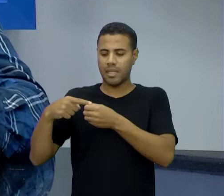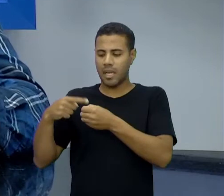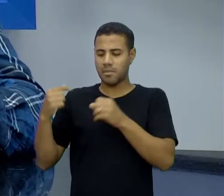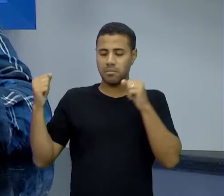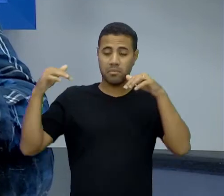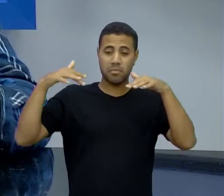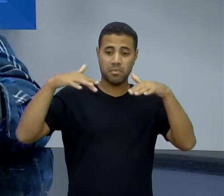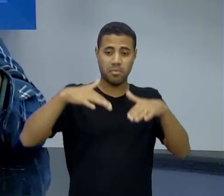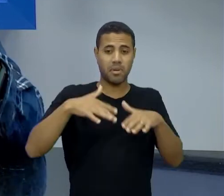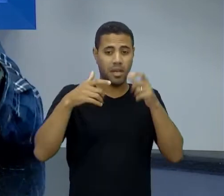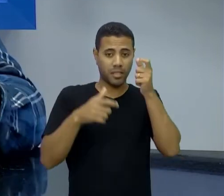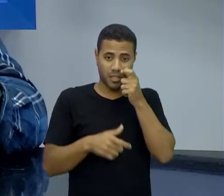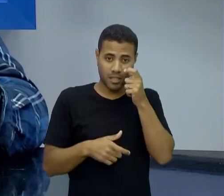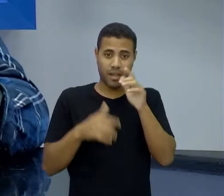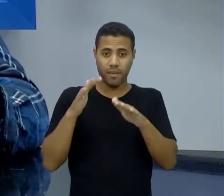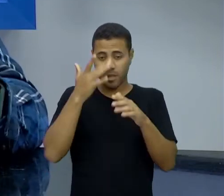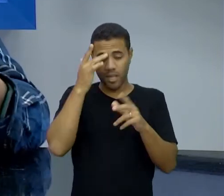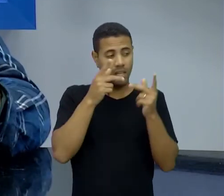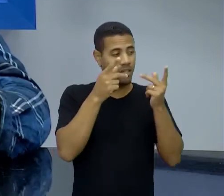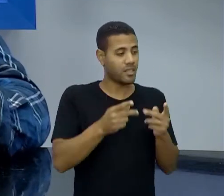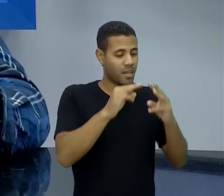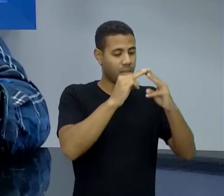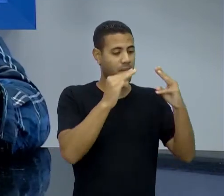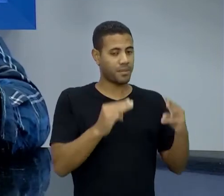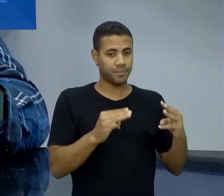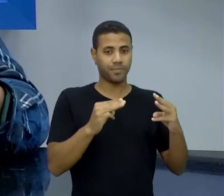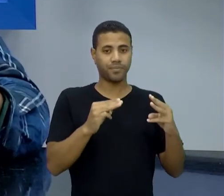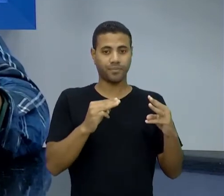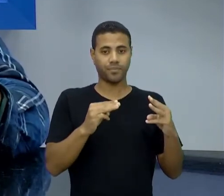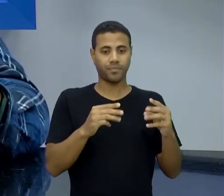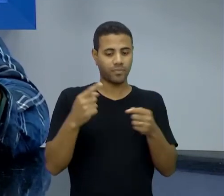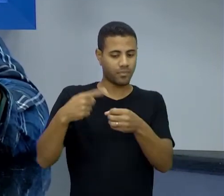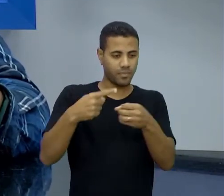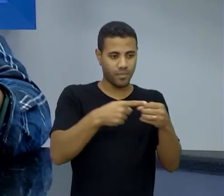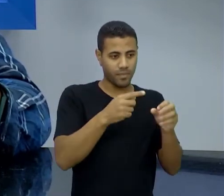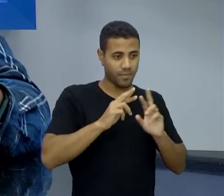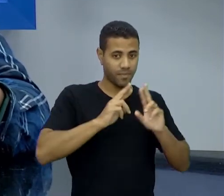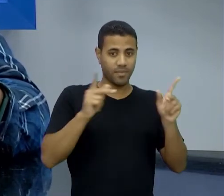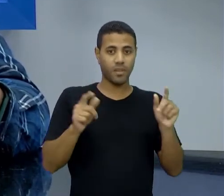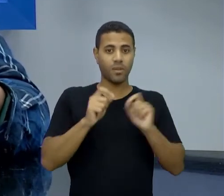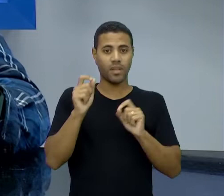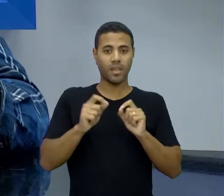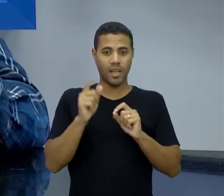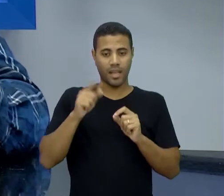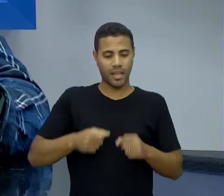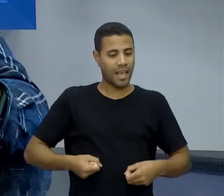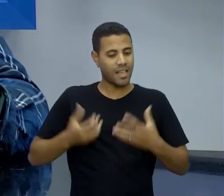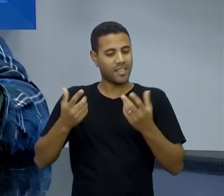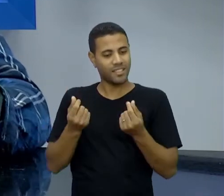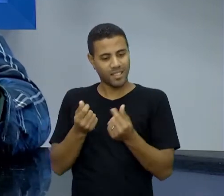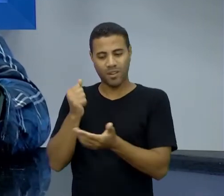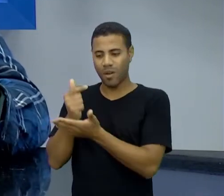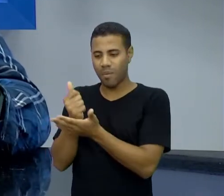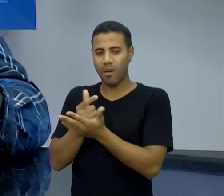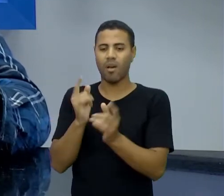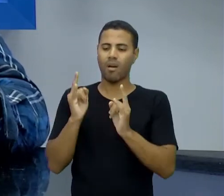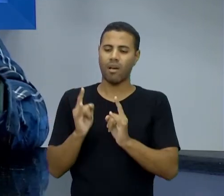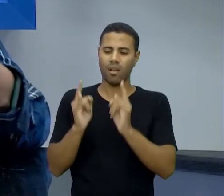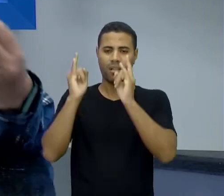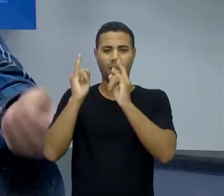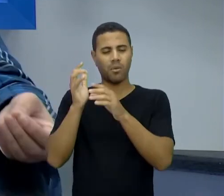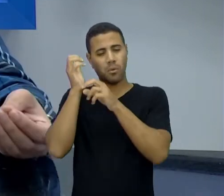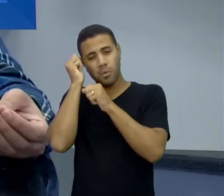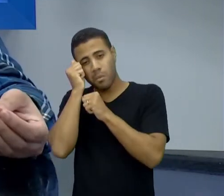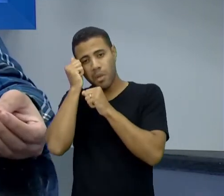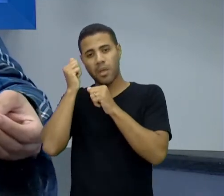atraindo turistas. Então, quando as pessoas visitam países e cidades diferentes, elas acabam gastando dinheiro nessas cidades, né? Então,